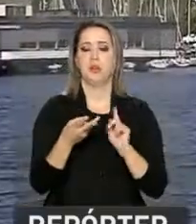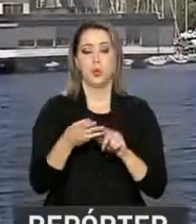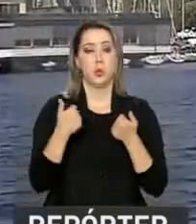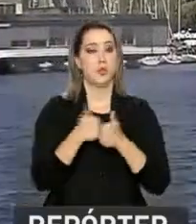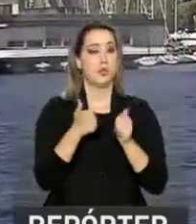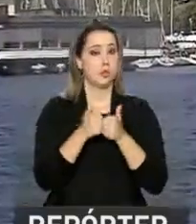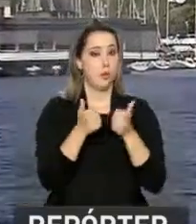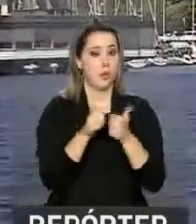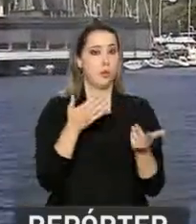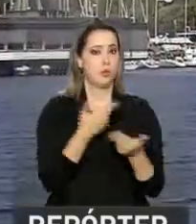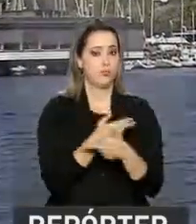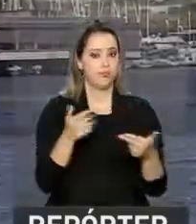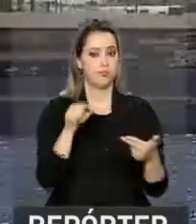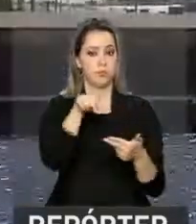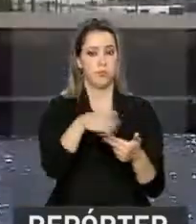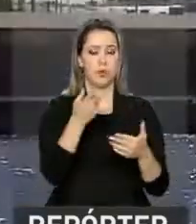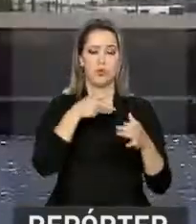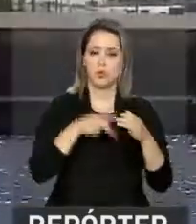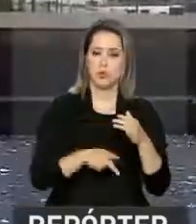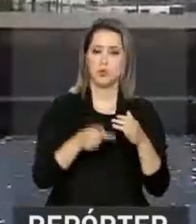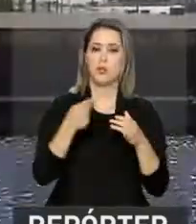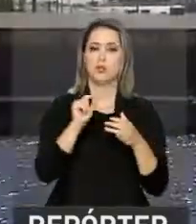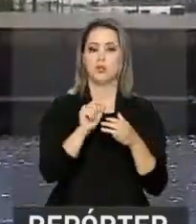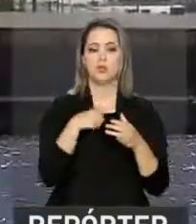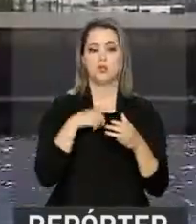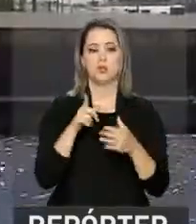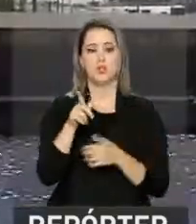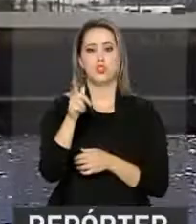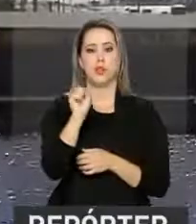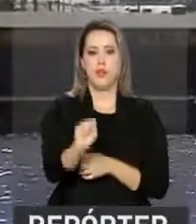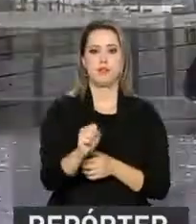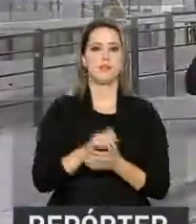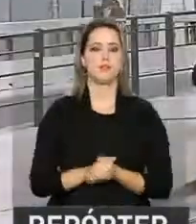transporte de petróleo e digitais reconhecimento